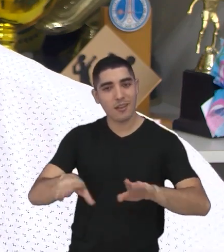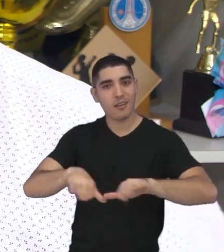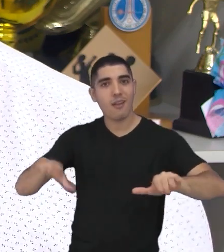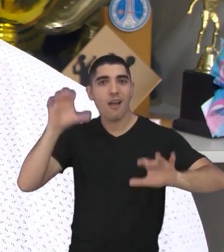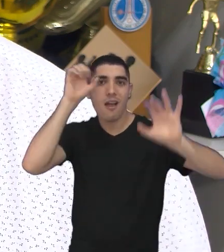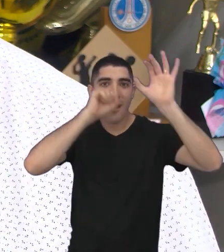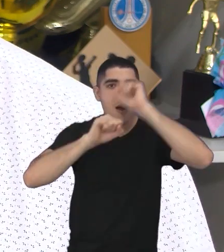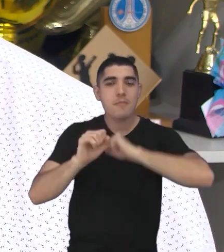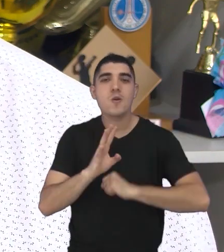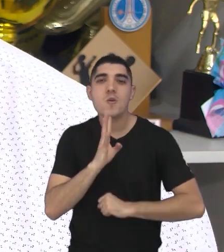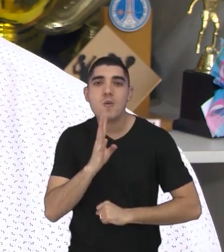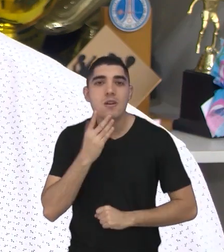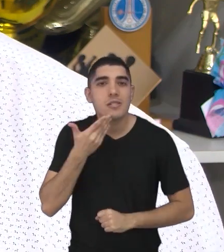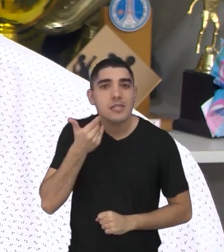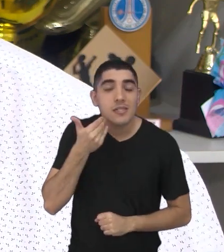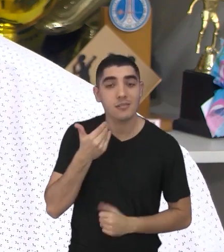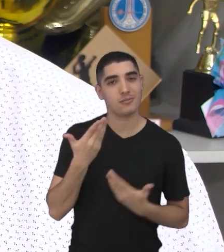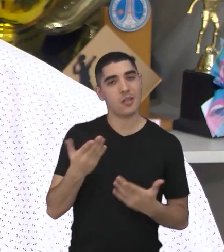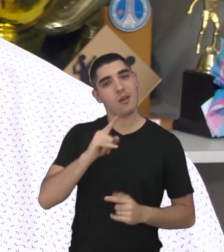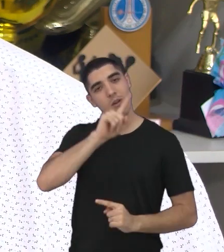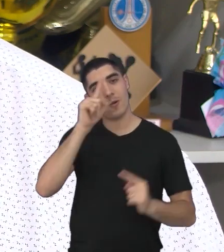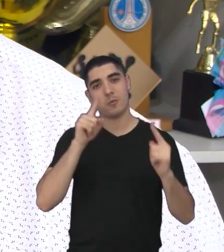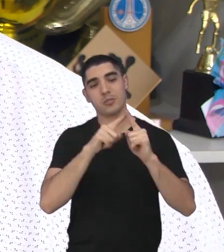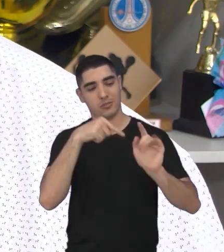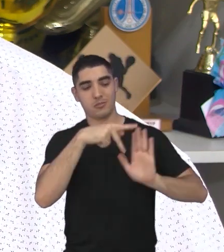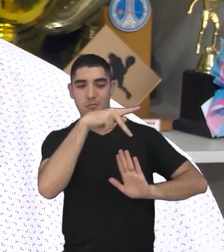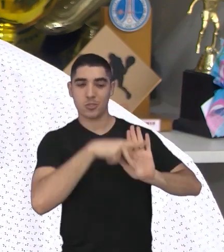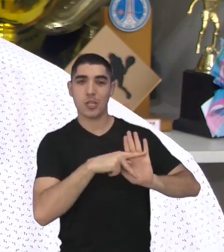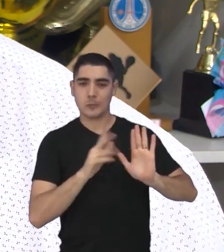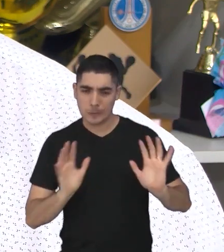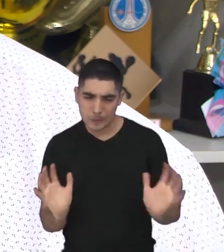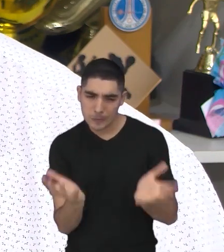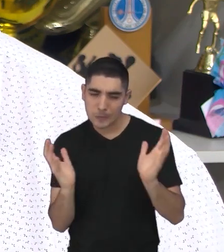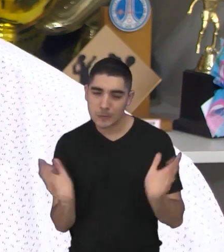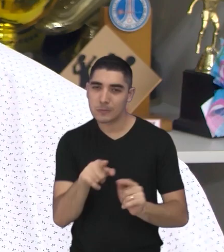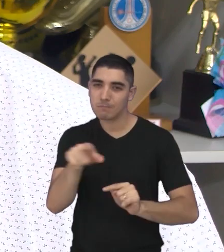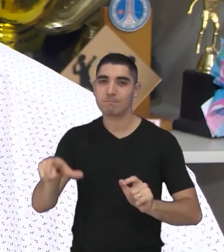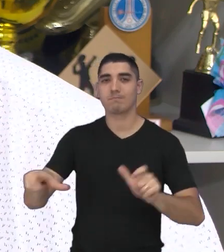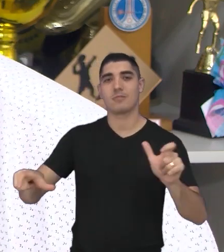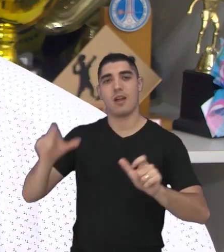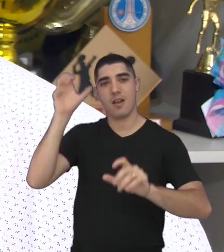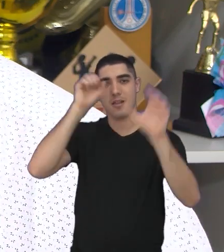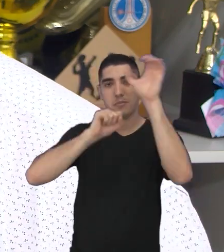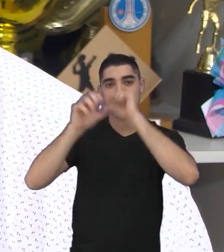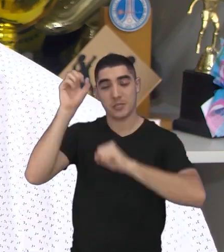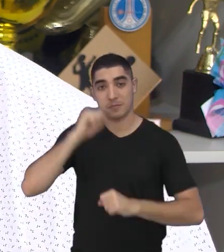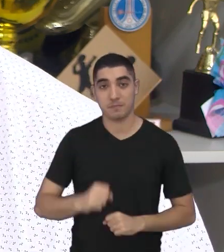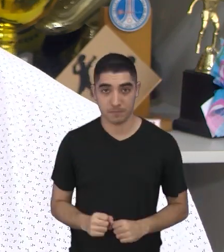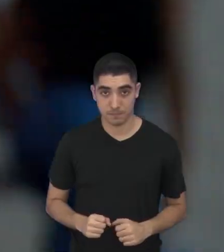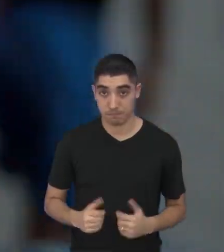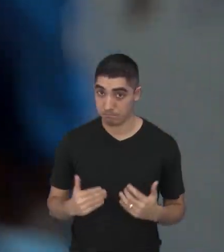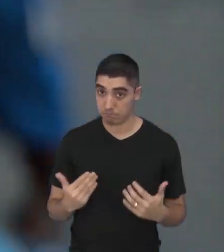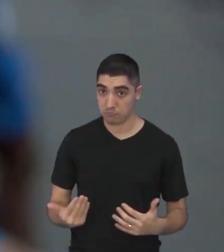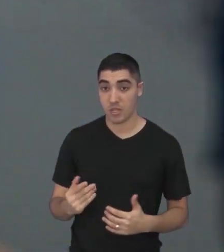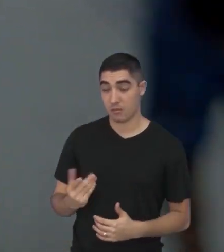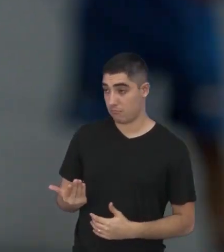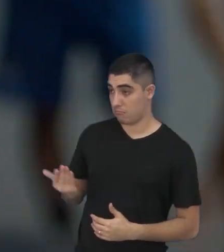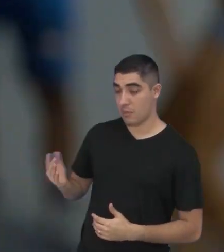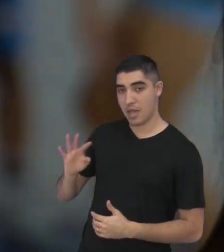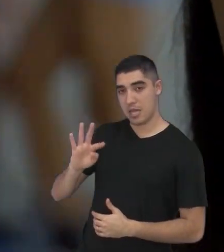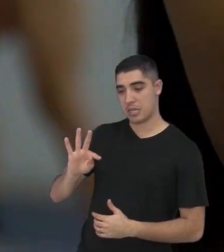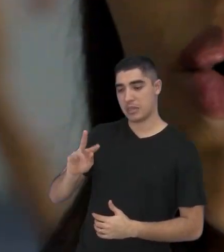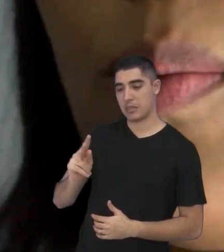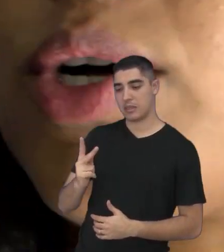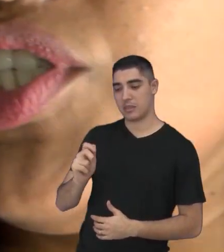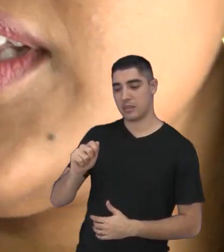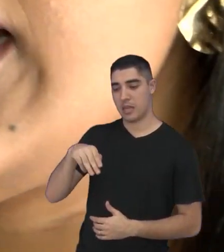trabalhando junto com as nossas crianças. E é essa a ideia, fortalecer e fomentar as artes marciais em São José dos Campos. Esse incentivo é visto